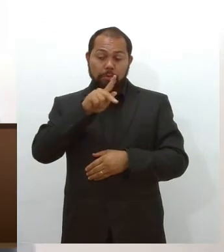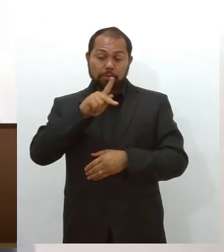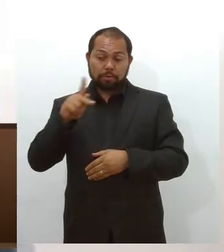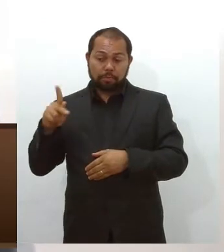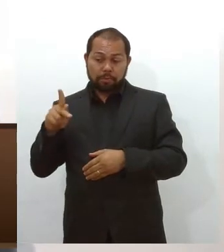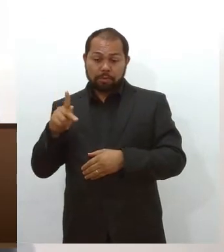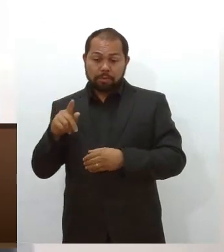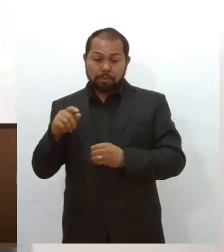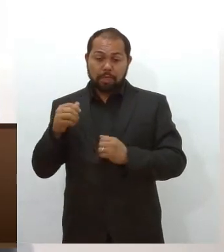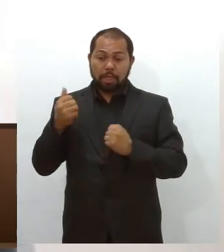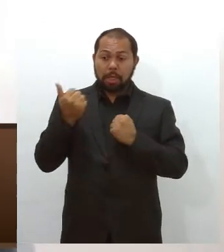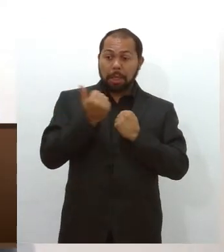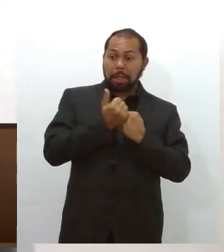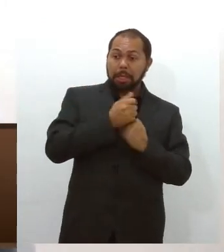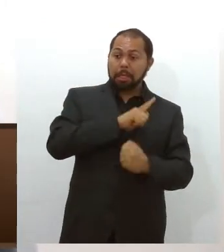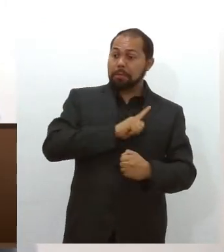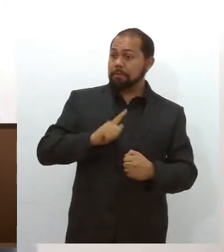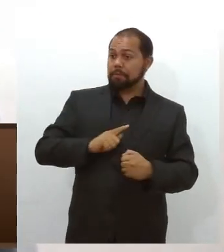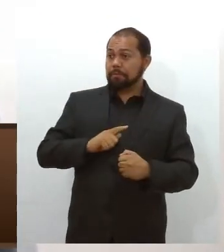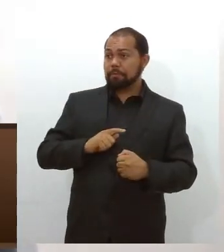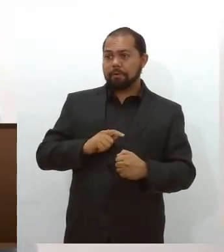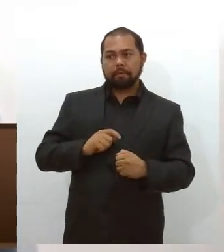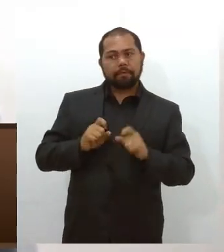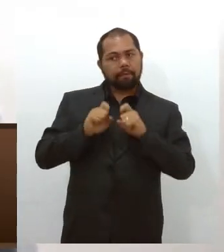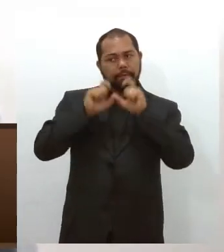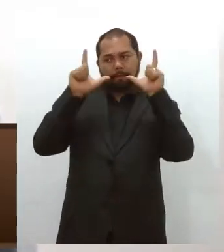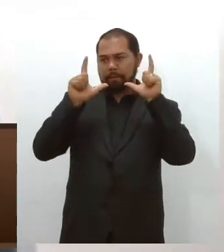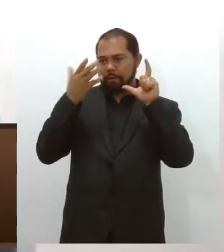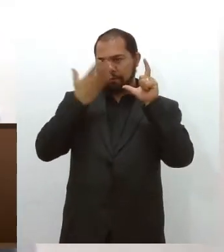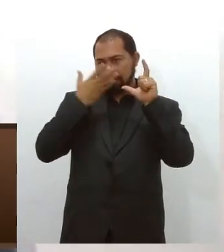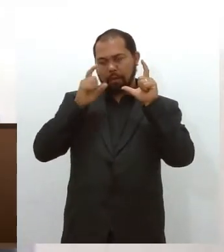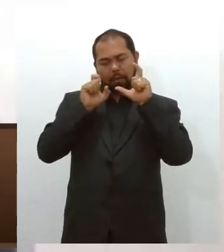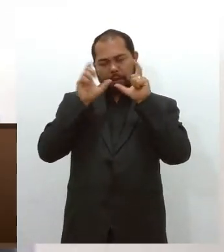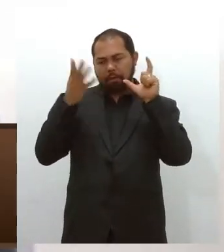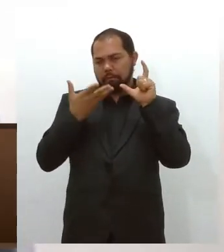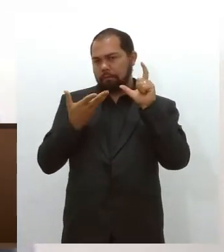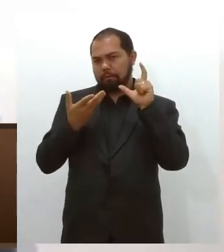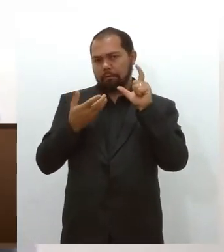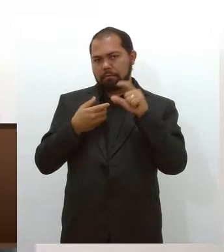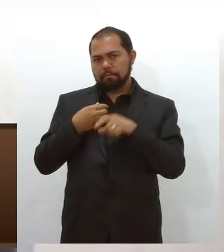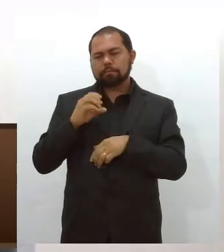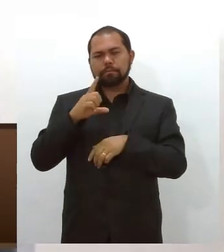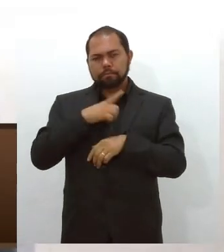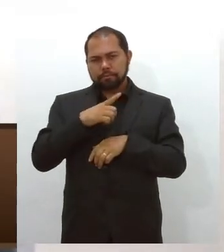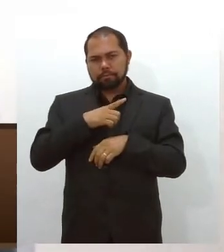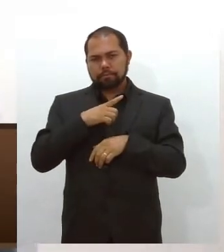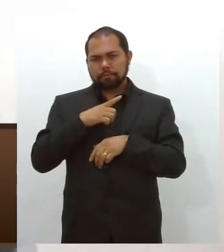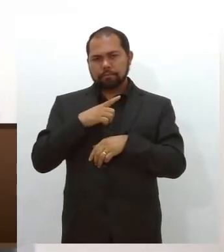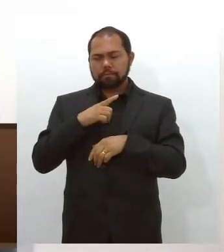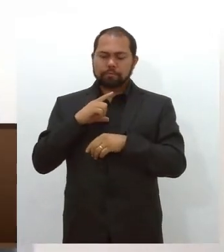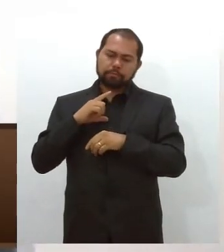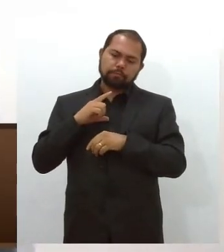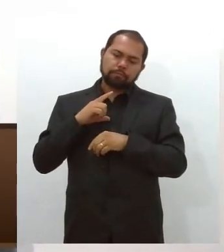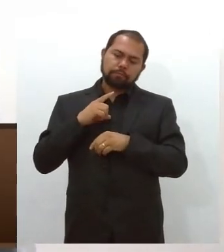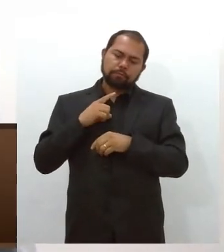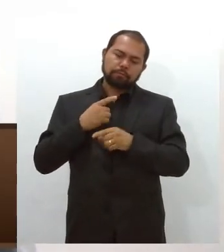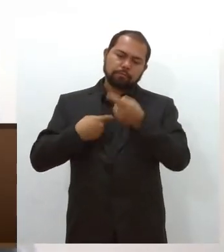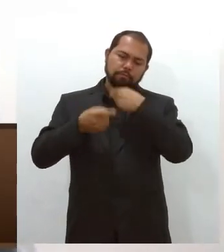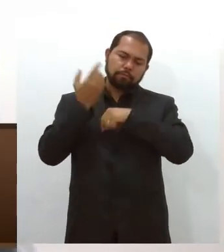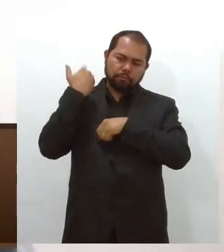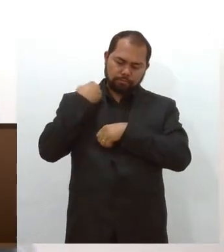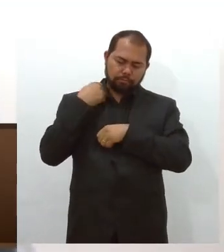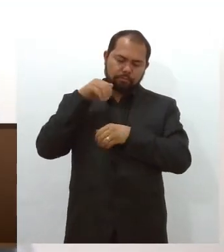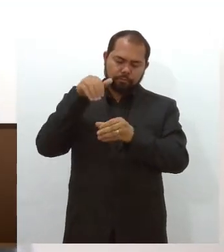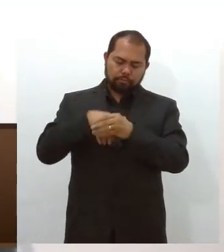a foto do seu candidato a presidente. Isto ocorreu na eleição anterior, geral, e